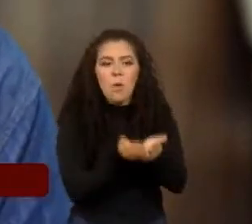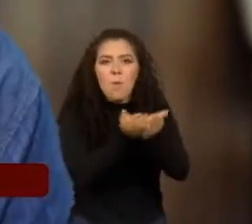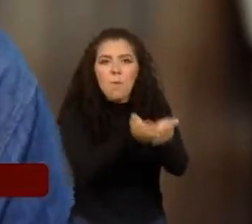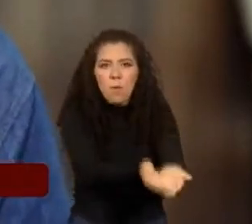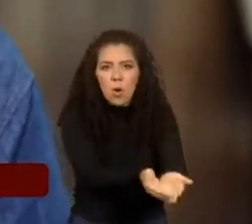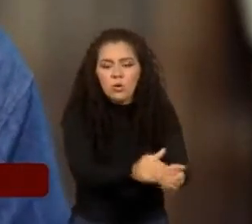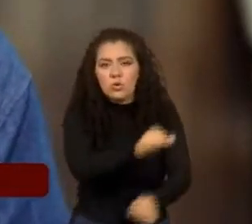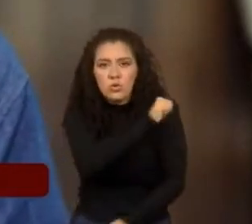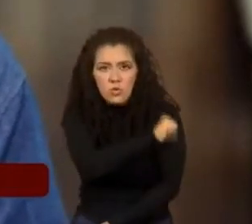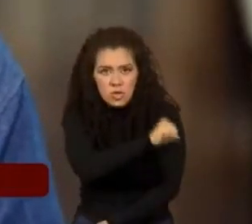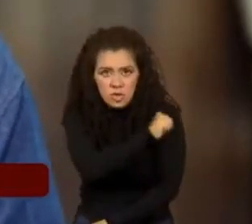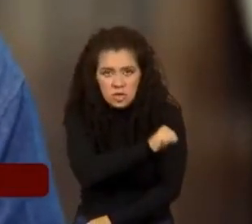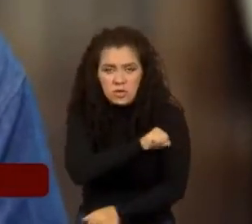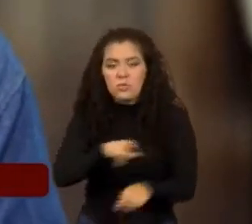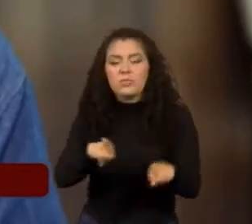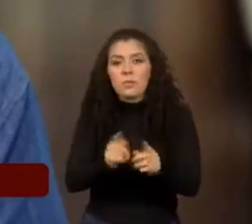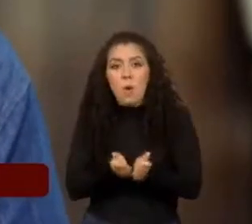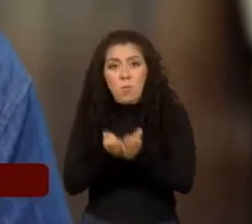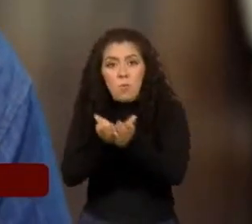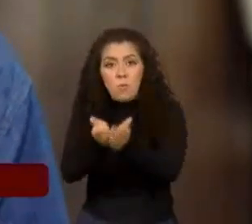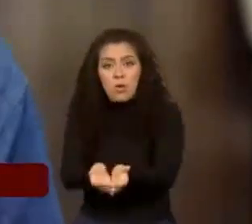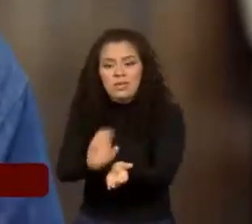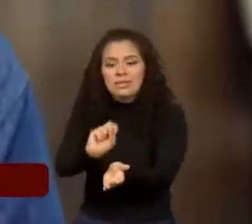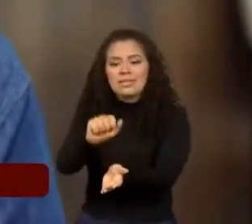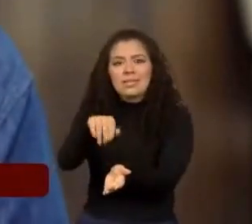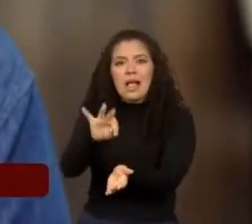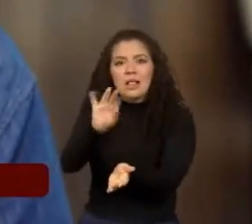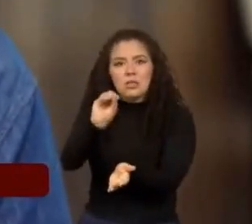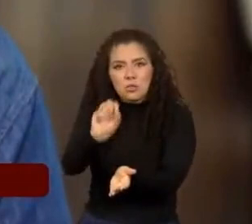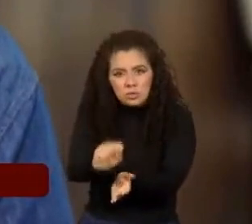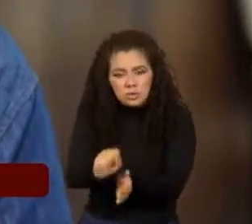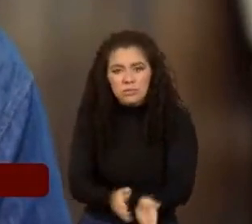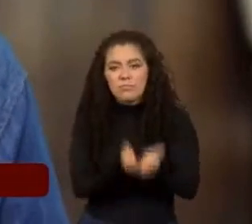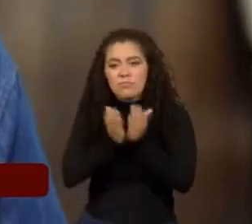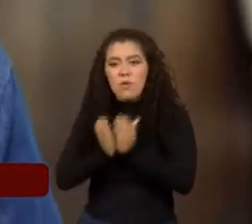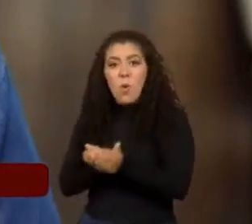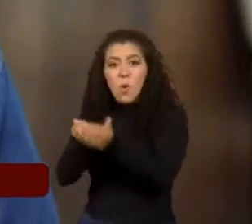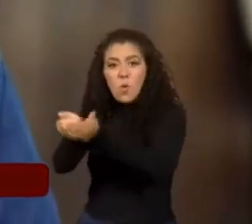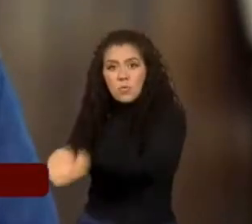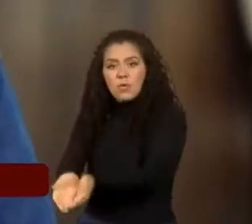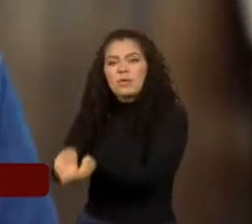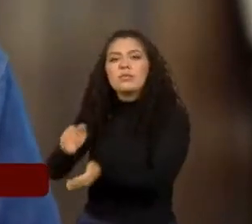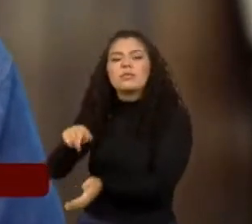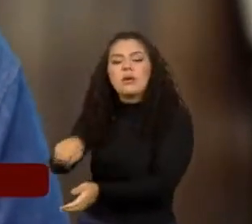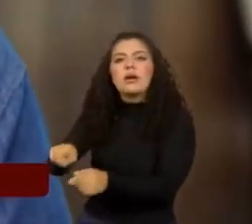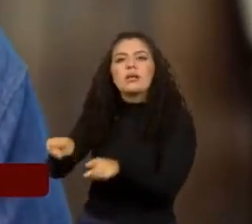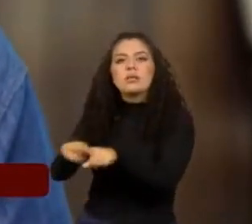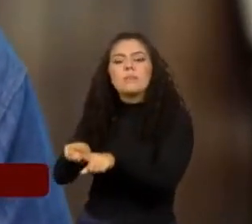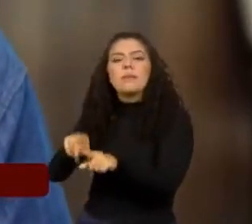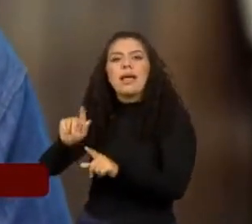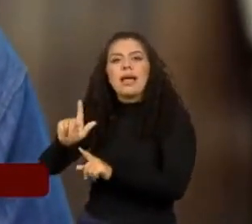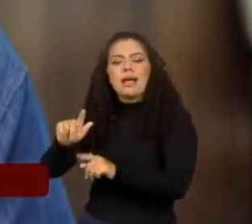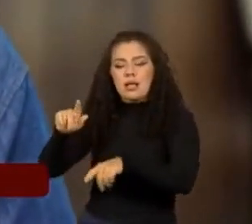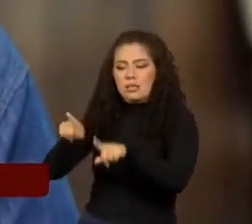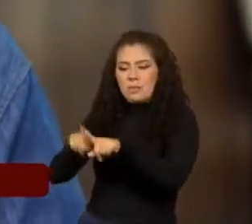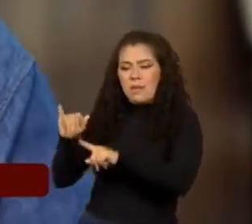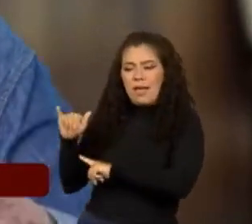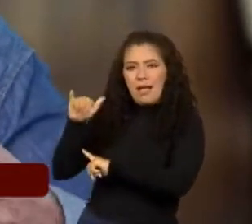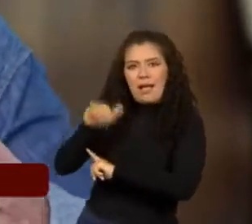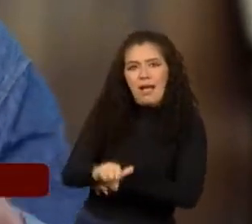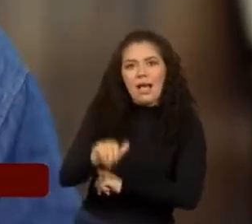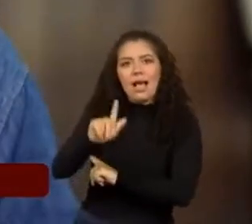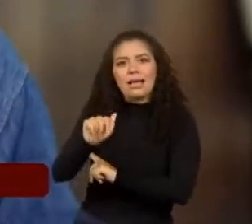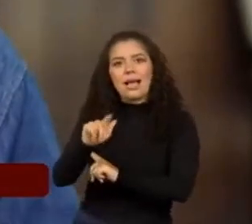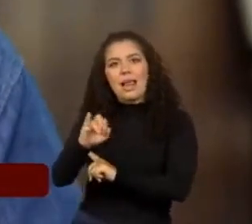de Santos, para o porto de Itaguaí também no Rio de Janeiro, o aeroporto do Galeão e o aeroporto de Guarulhos.